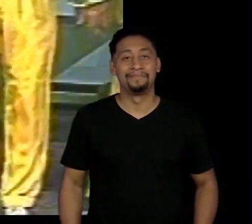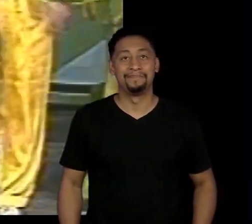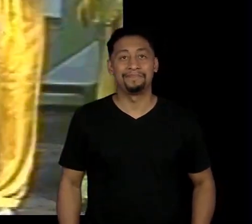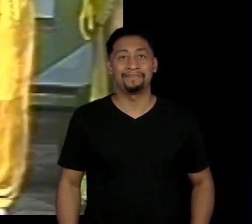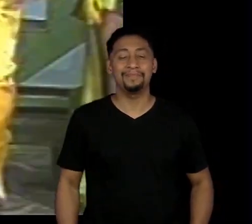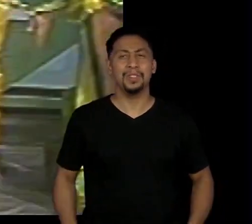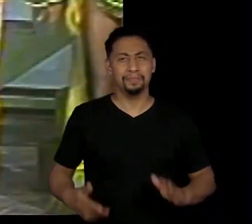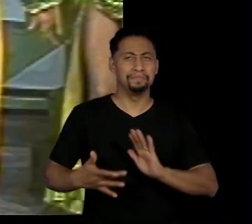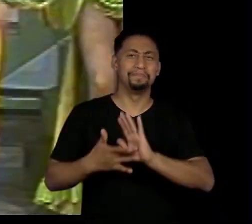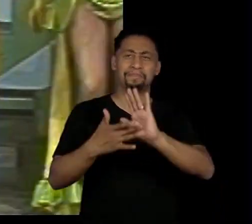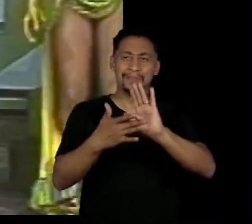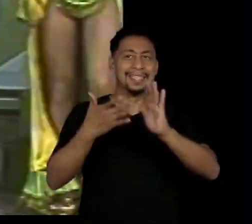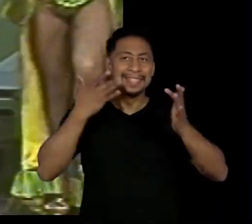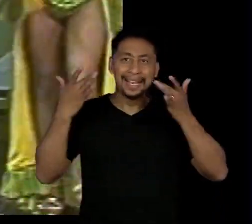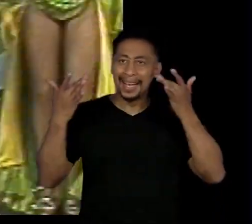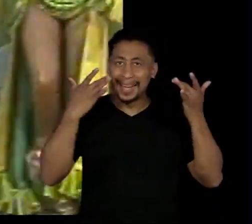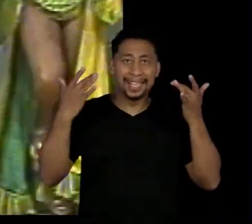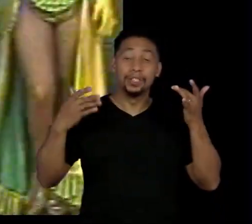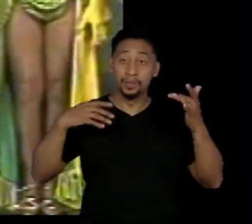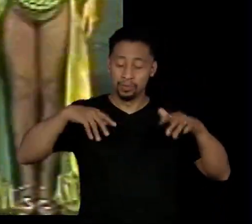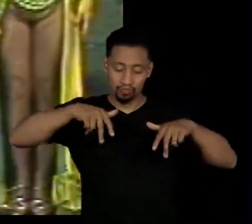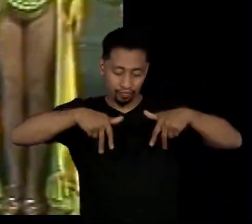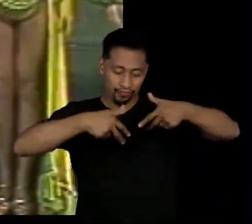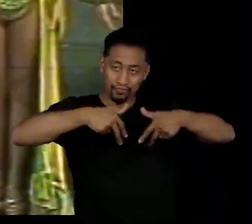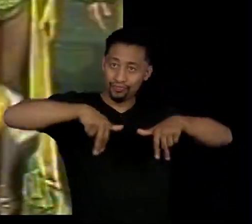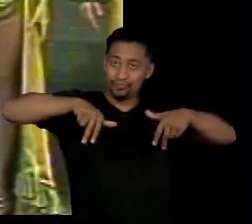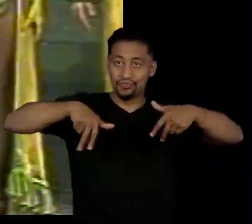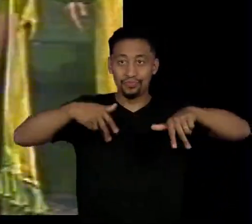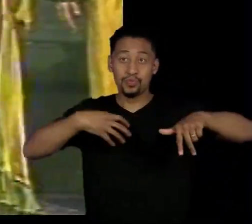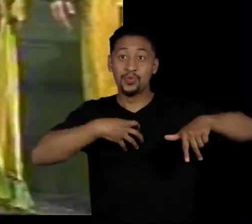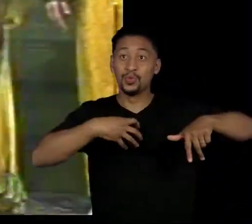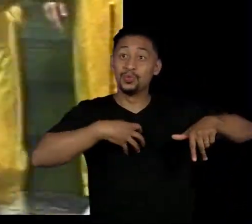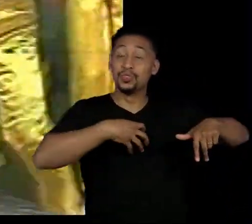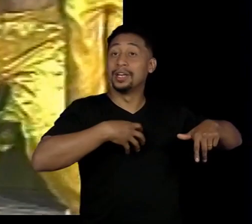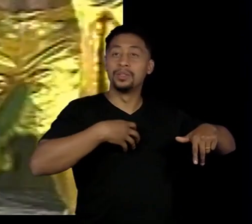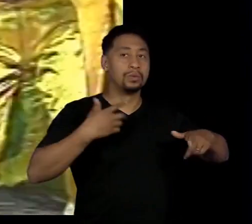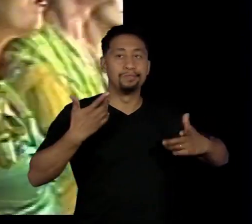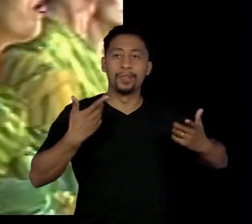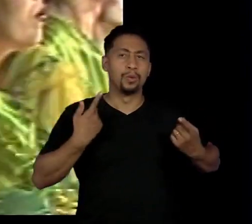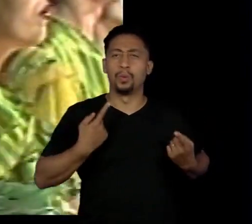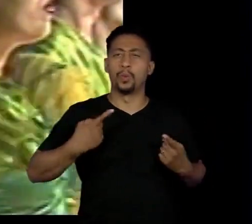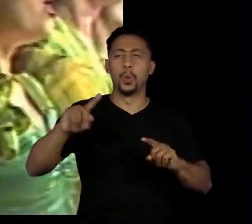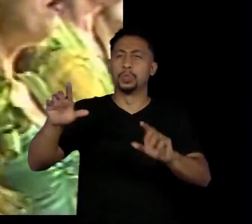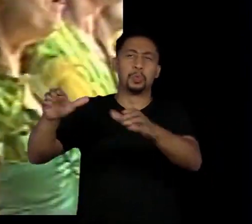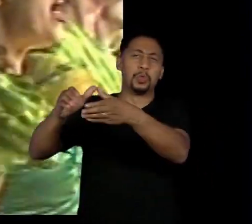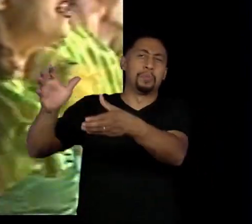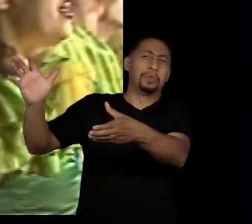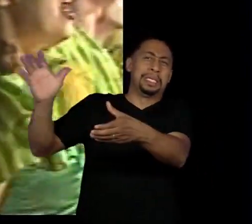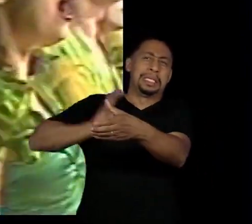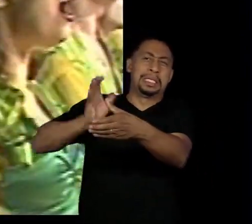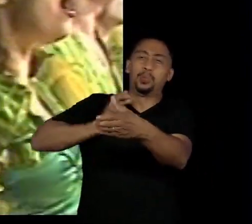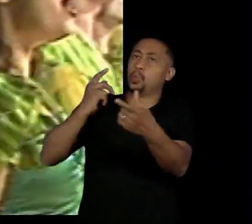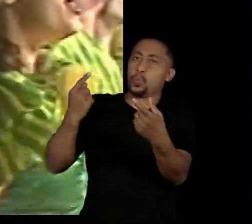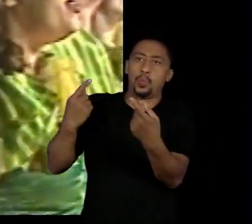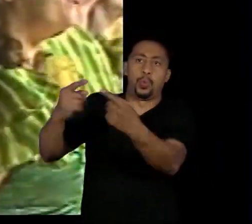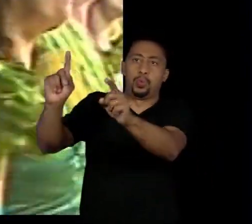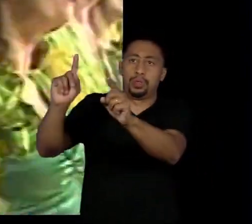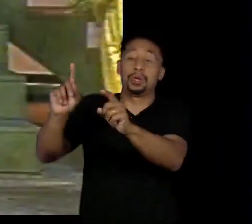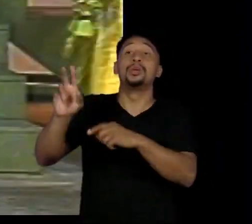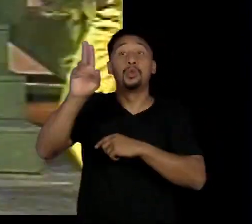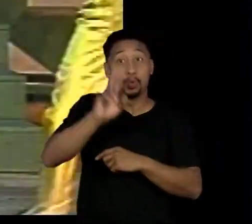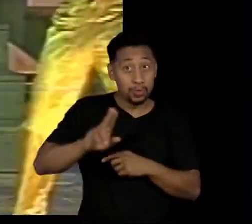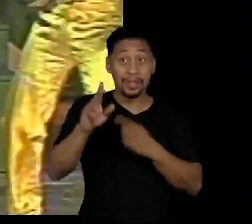Seus espetáculos se caracterizaram pela forte crítica aos costumes burgueses e pela utilização da música como